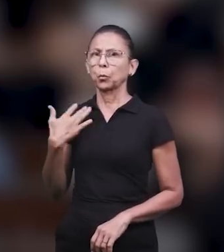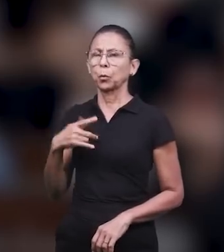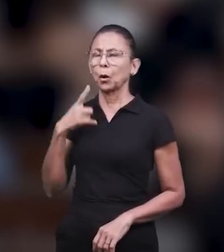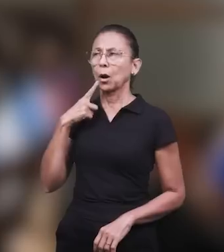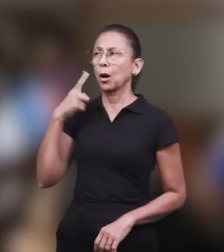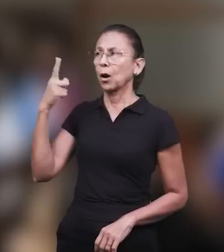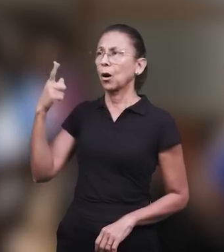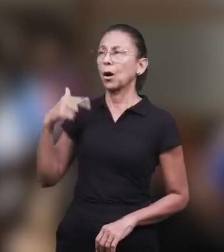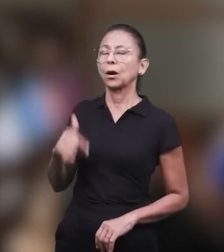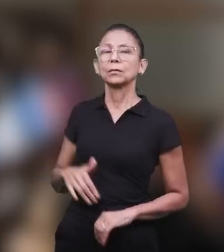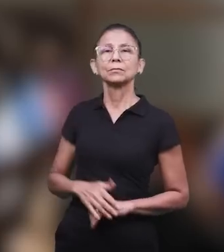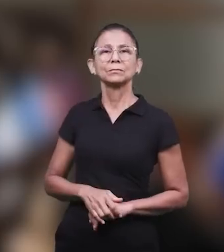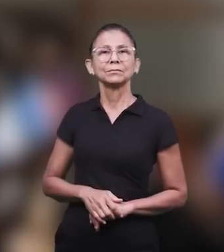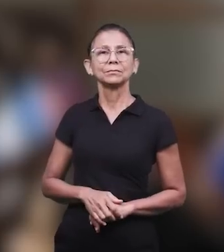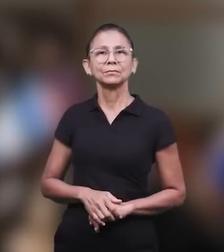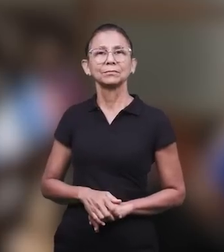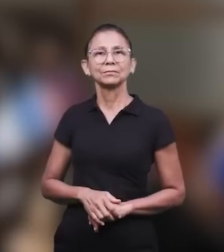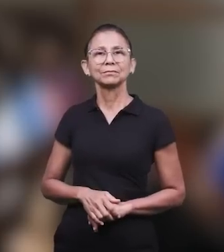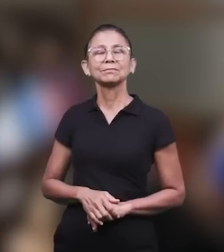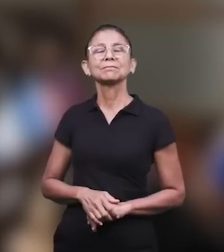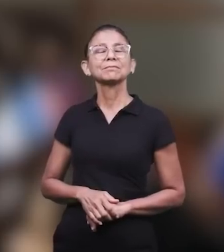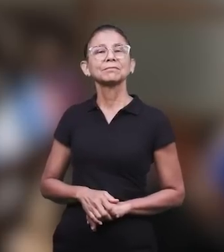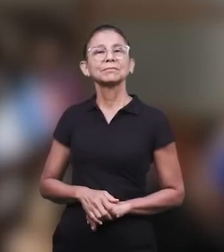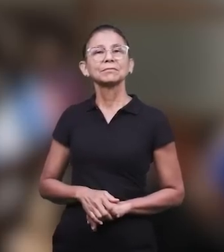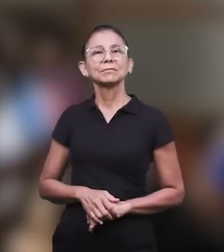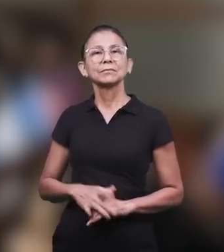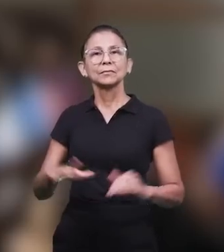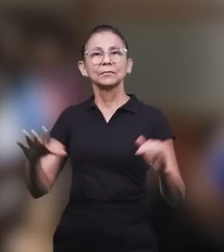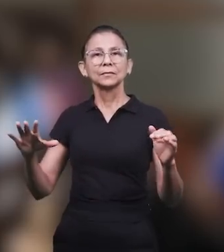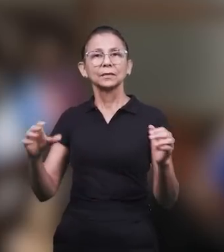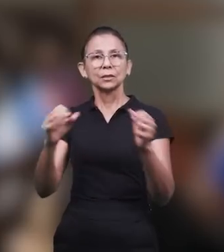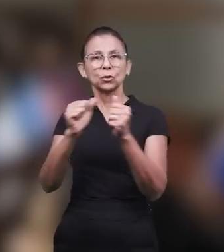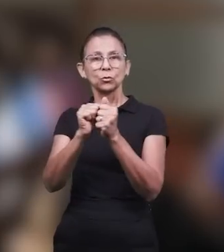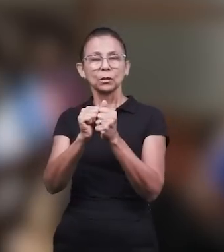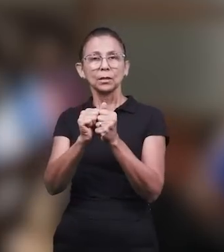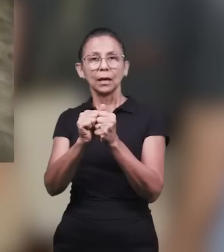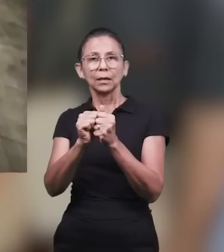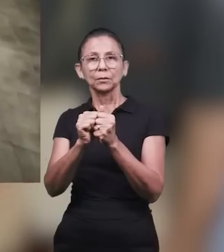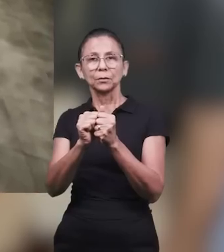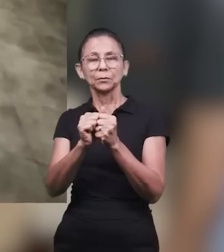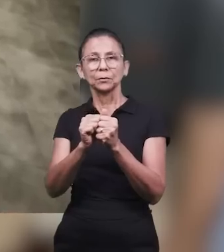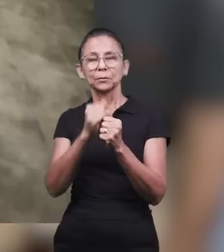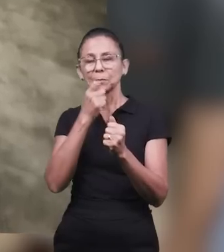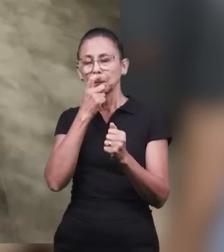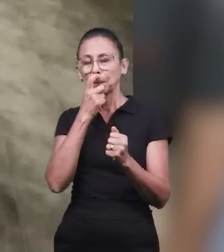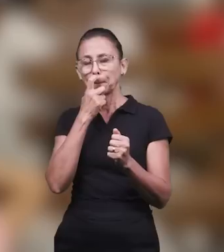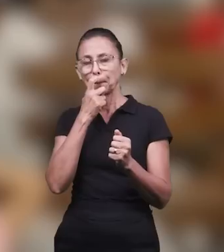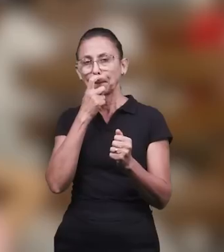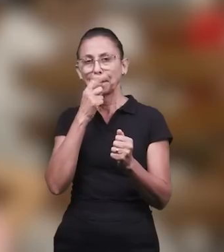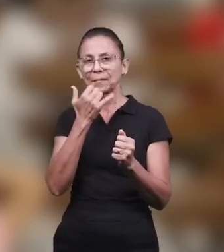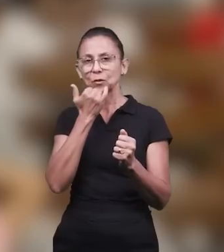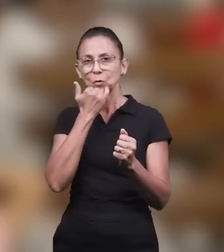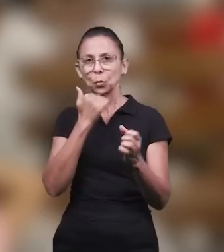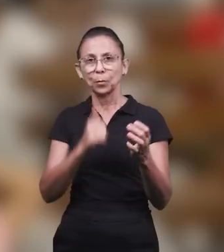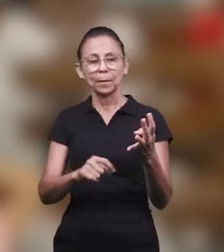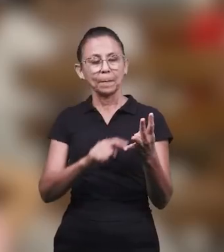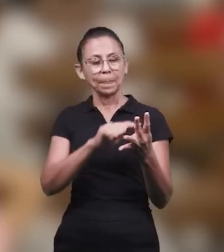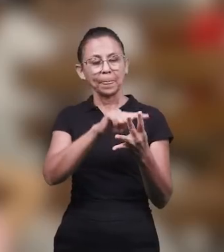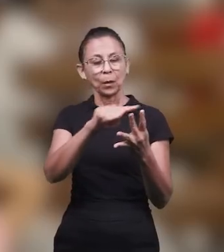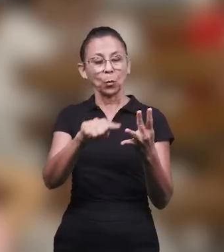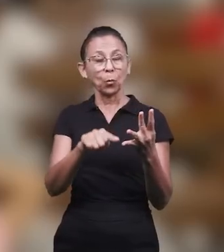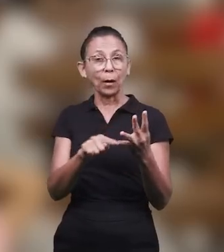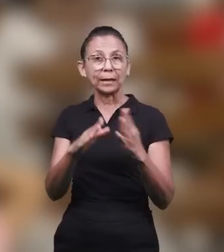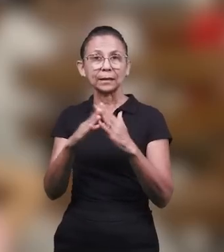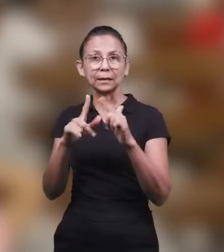da ICM Mirassol, junto com os irmãos das ICM Alecrim, Planalto, Ponta Negra e Igapó, que